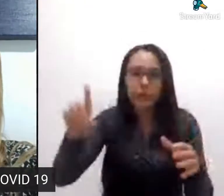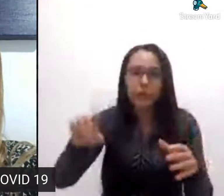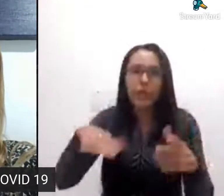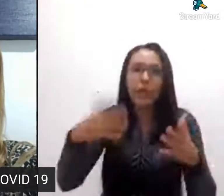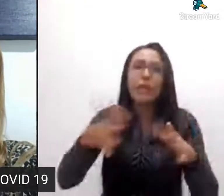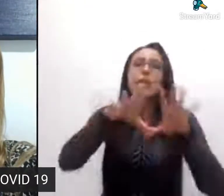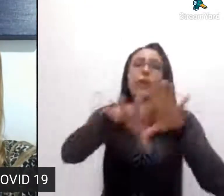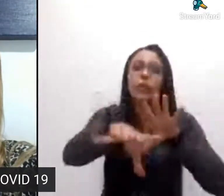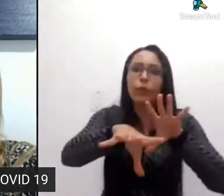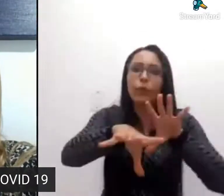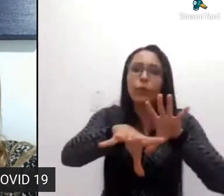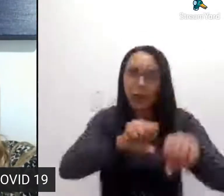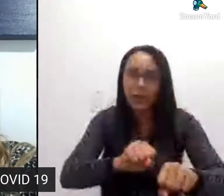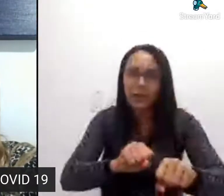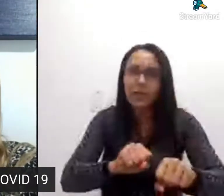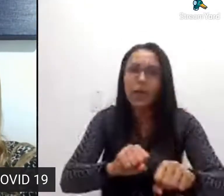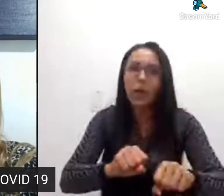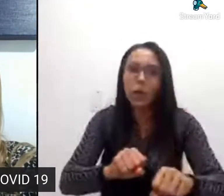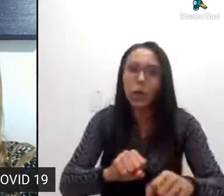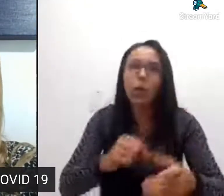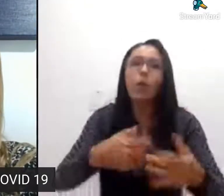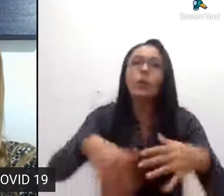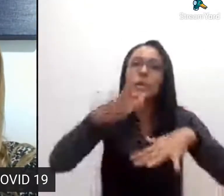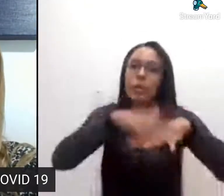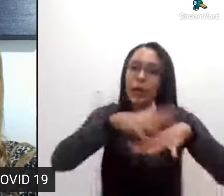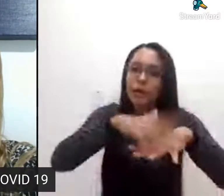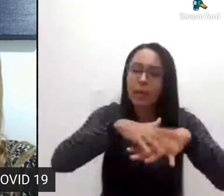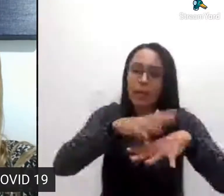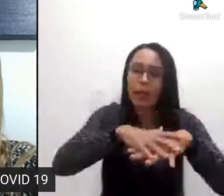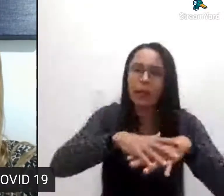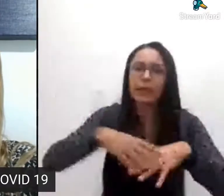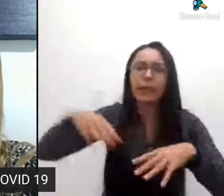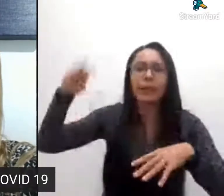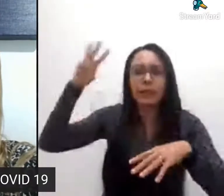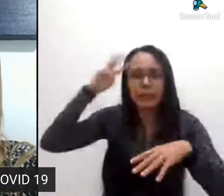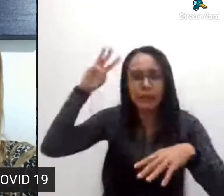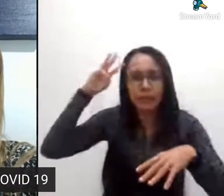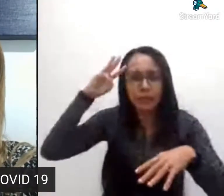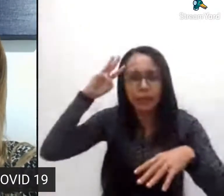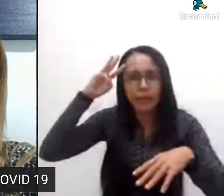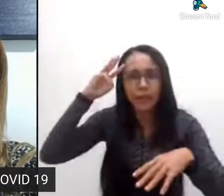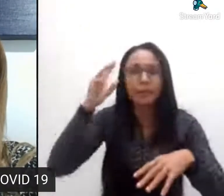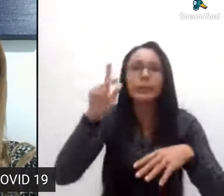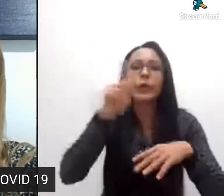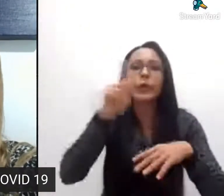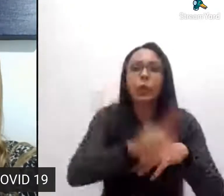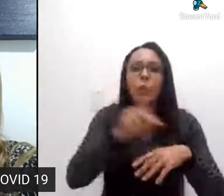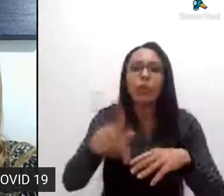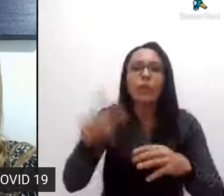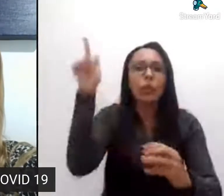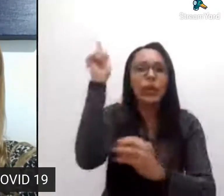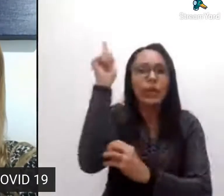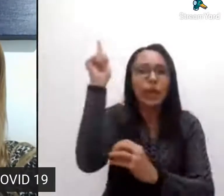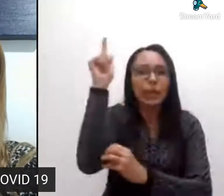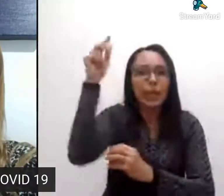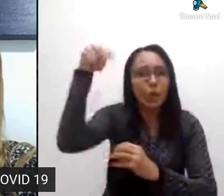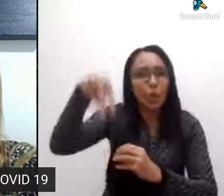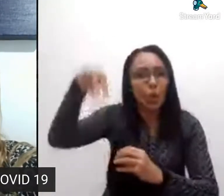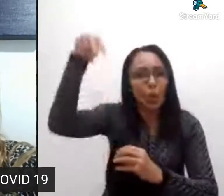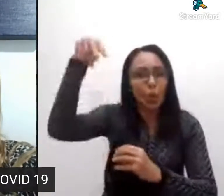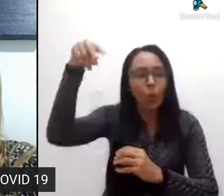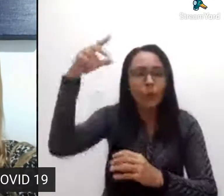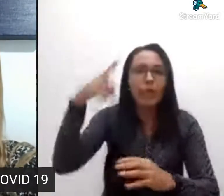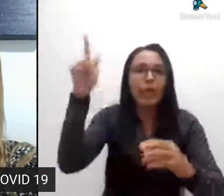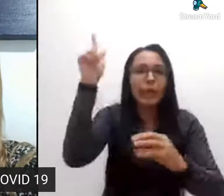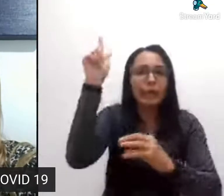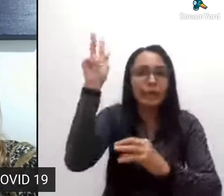formação integrada de matemática, na terça-feira, com professores da GRE Recife Norte, da GRE Metro Norte,